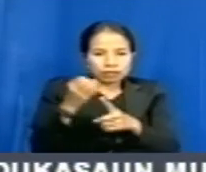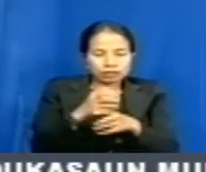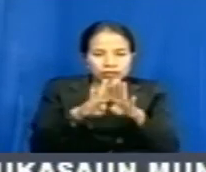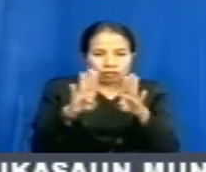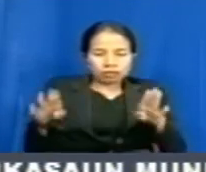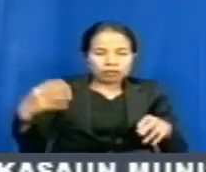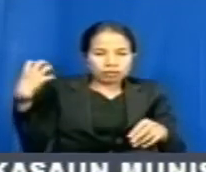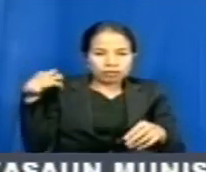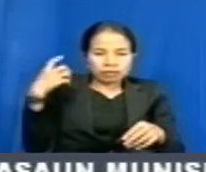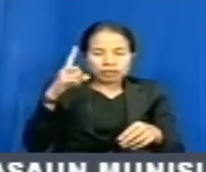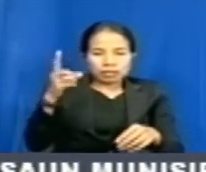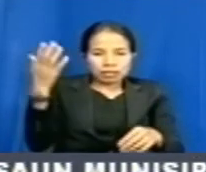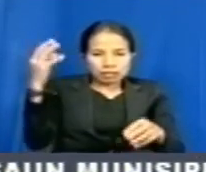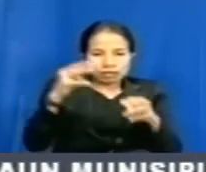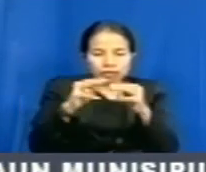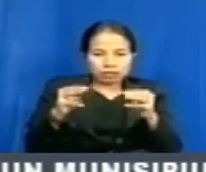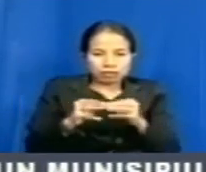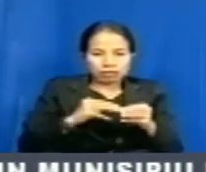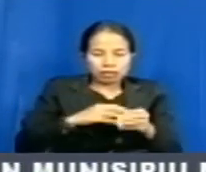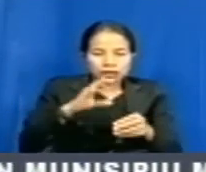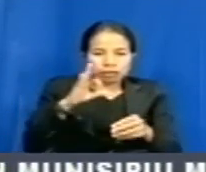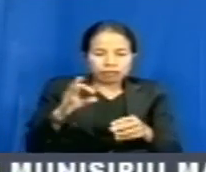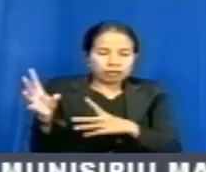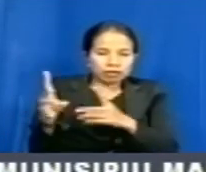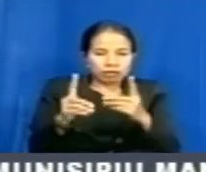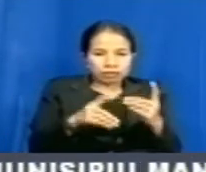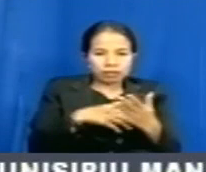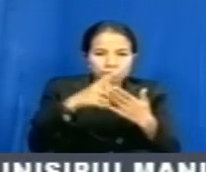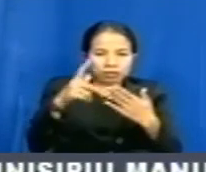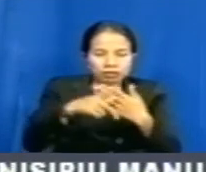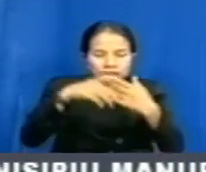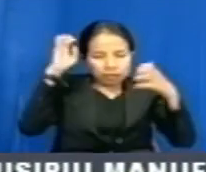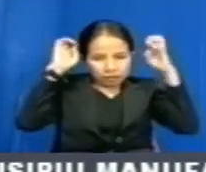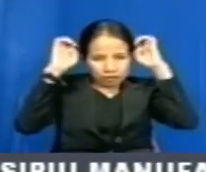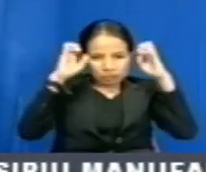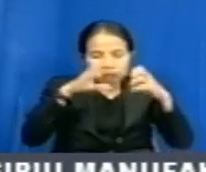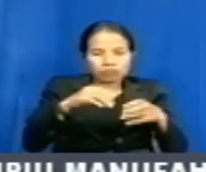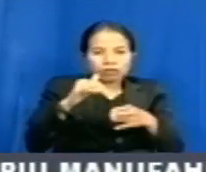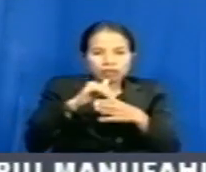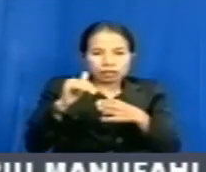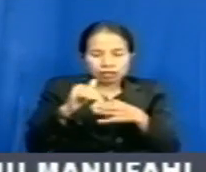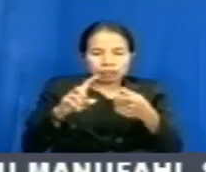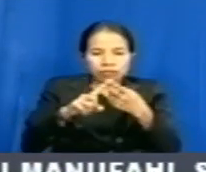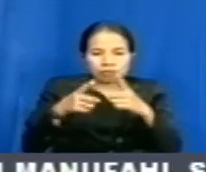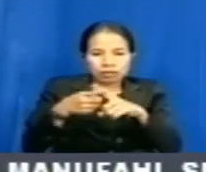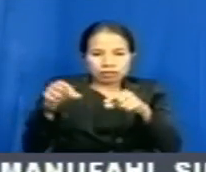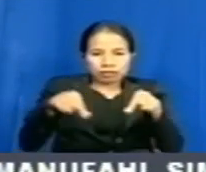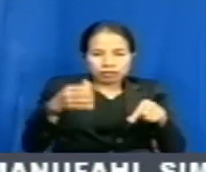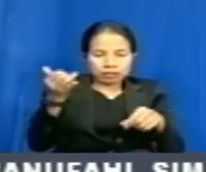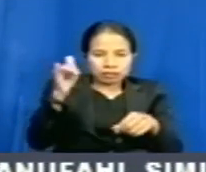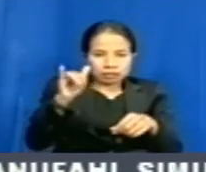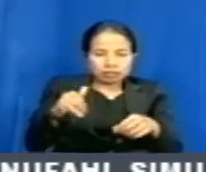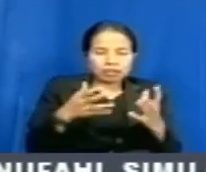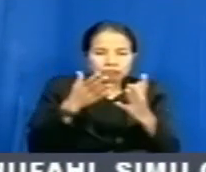loke Centro Ida e Município Manufahi, hodi implementa programa edukasaun no kapasita maluk deficiência sira,